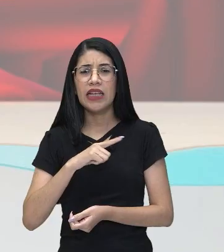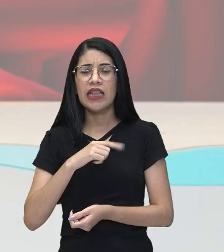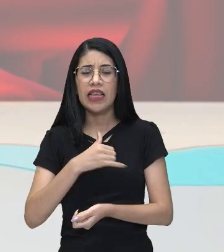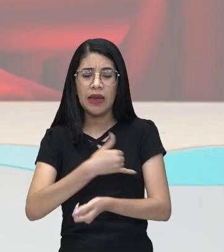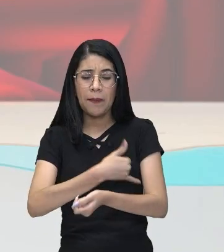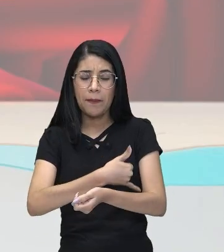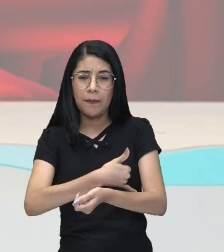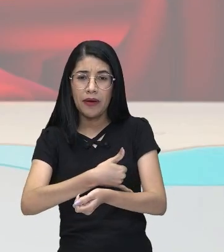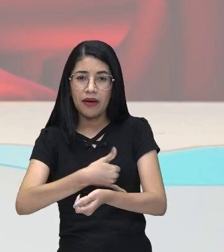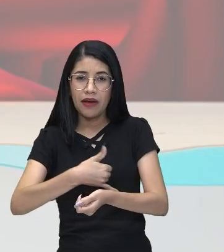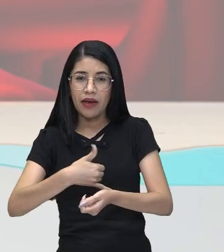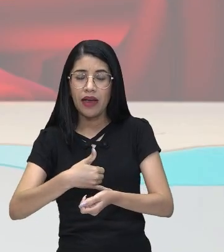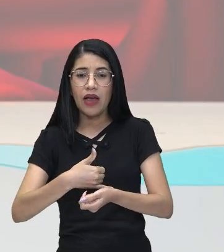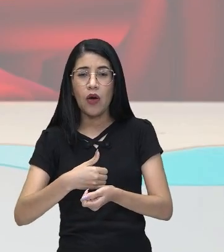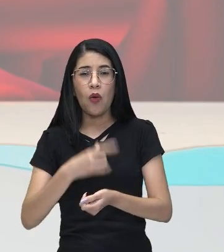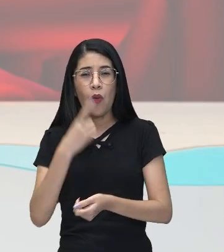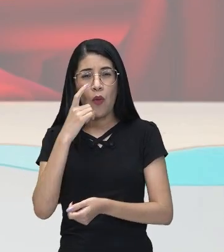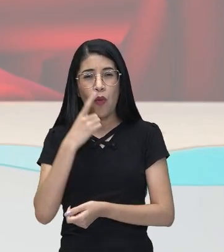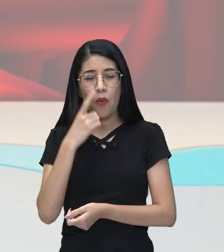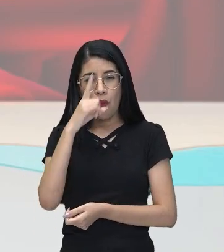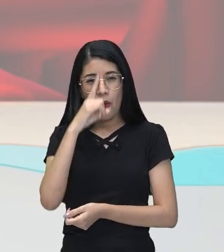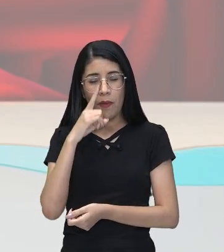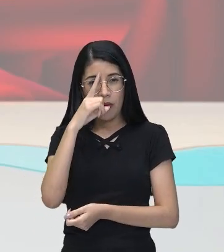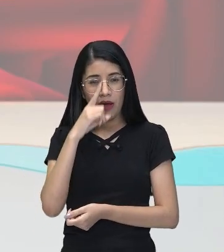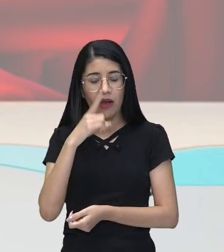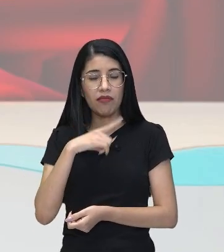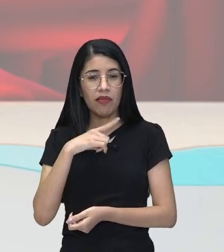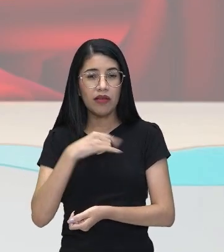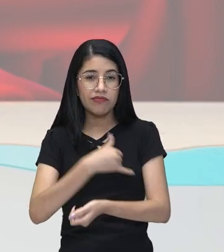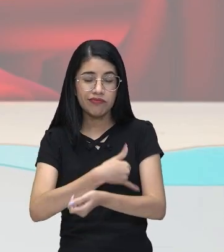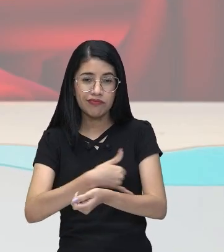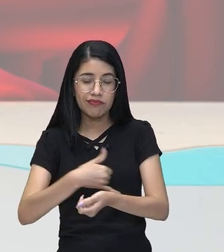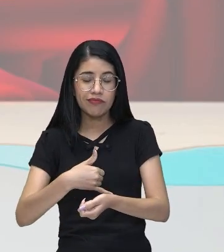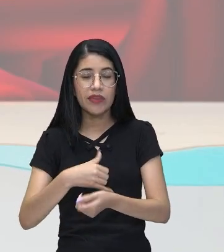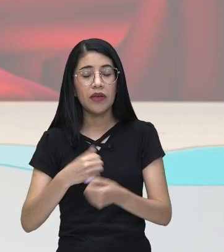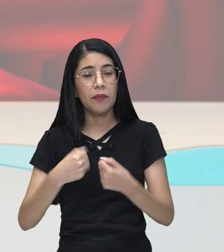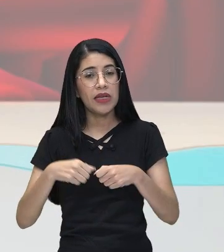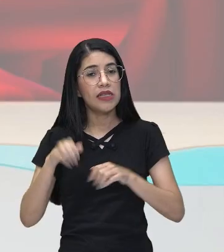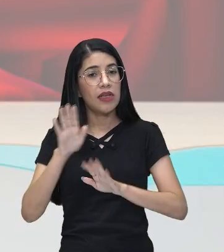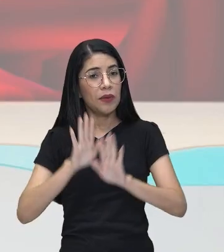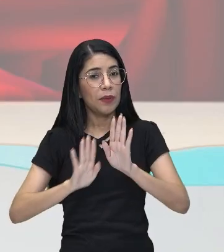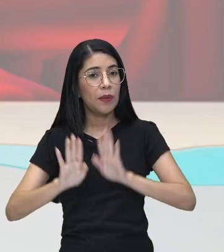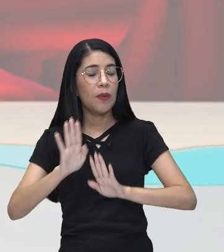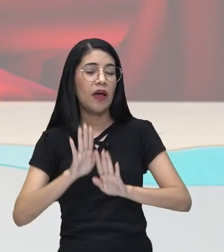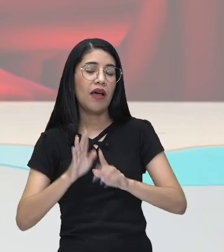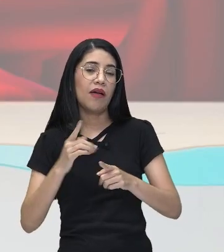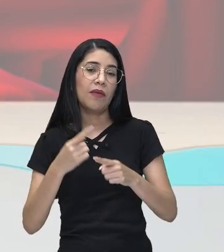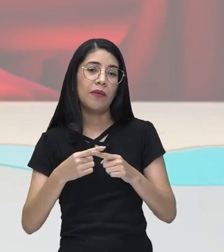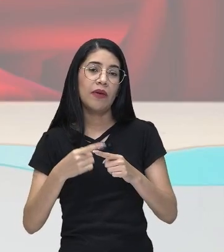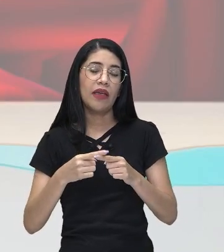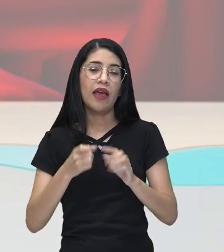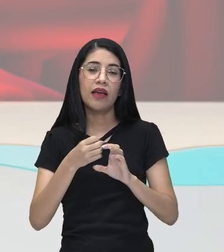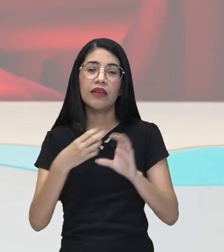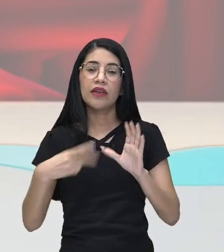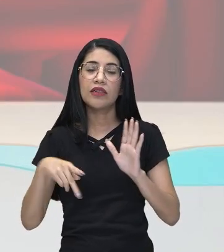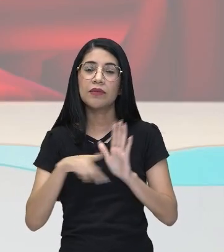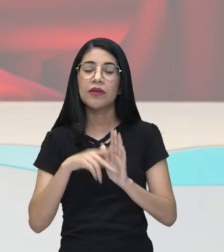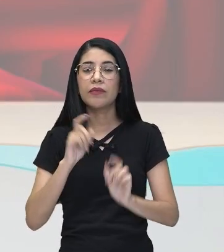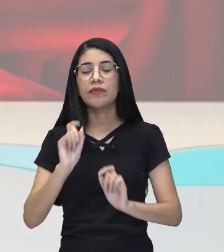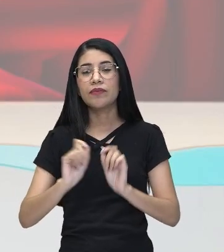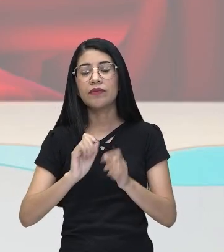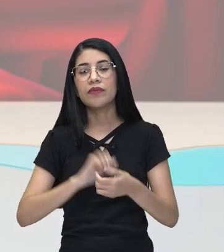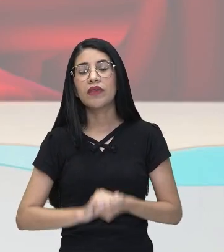amarelinho dela aí, ó, é cheio de gordura, então tem que tomar cuidado. As dislipidemias são caracterizadas, gente,